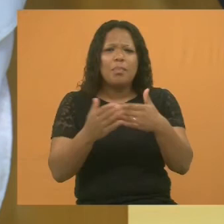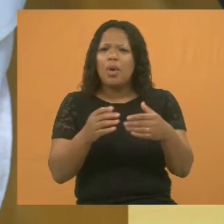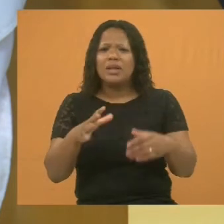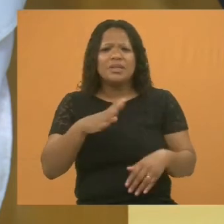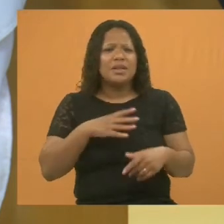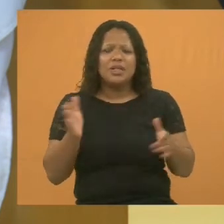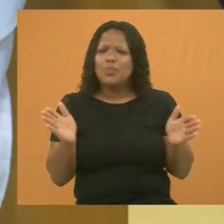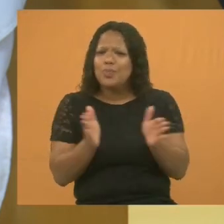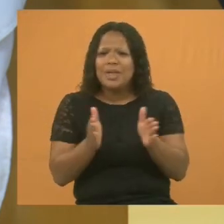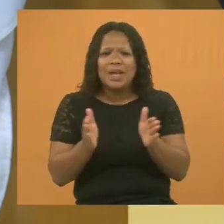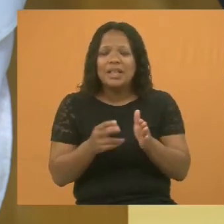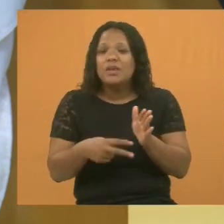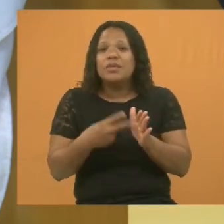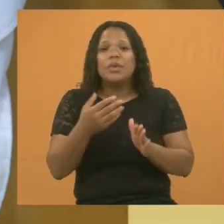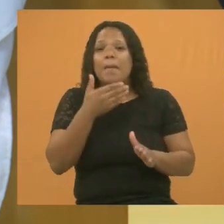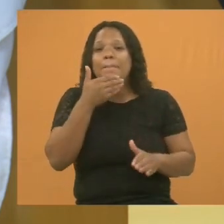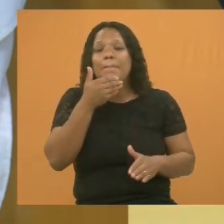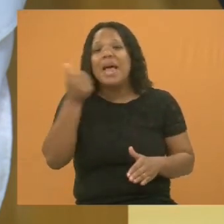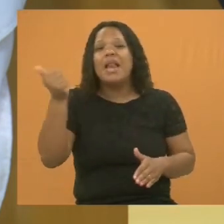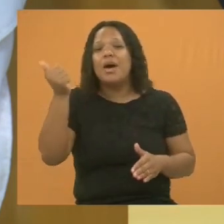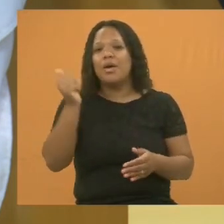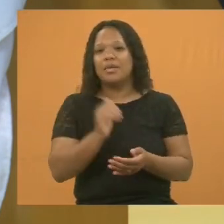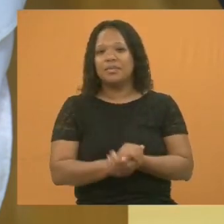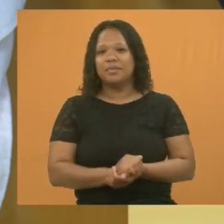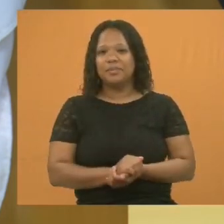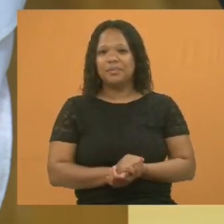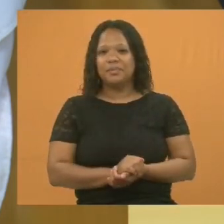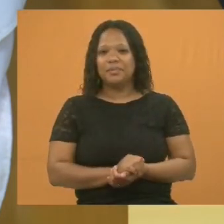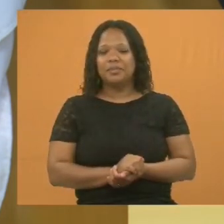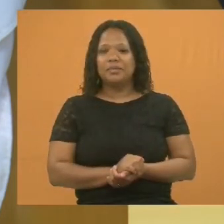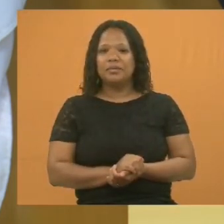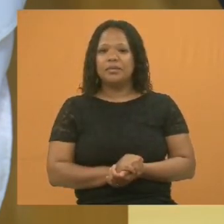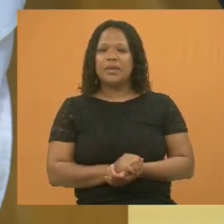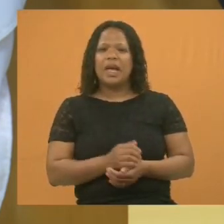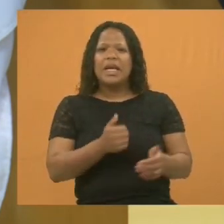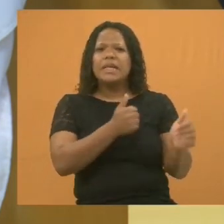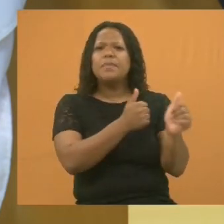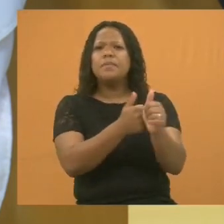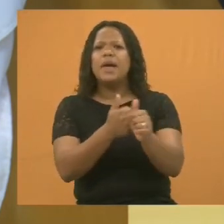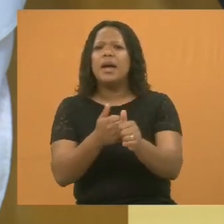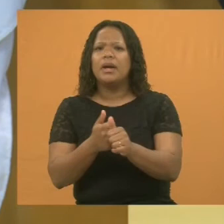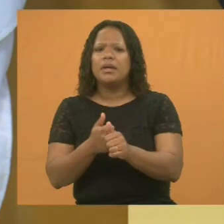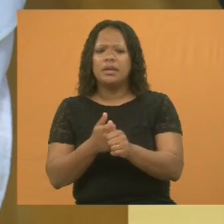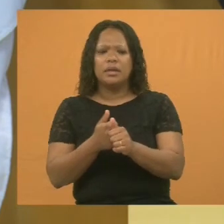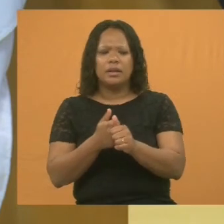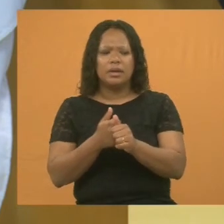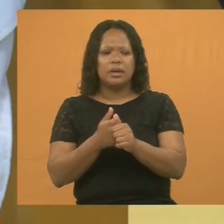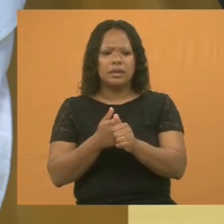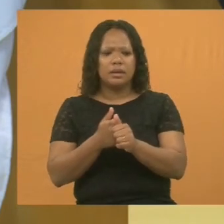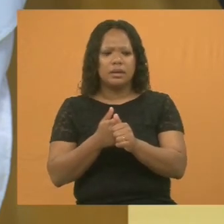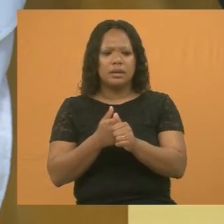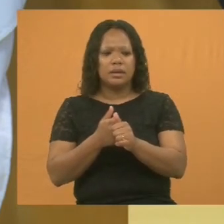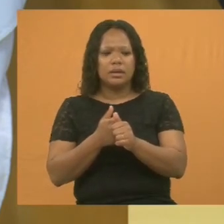segunda menor e é a segunda maior. E aqui por perto, eu, em